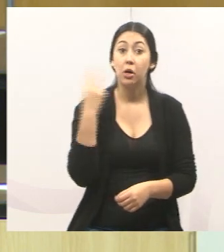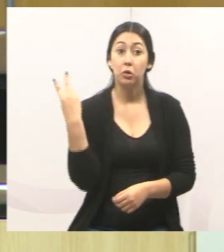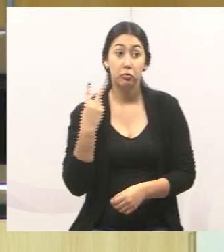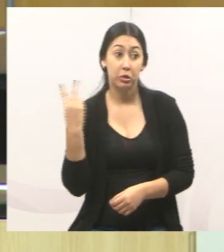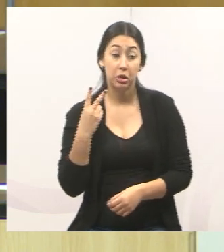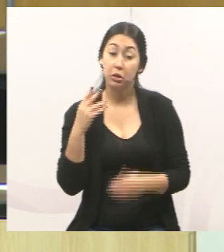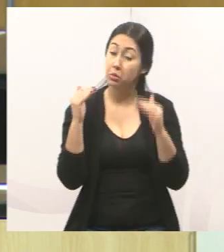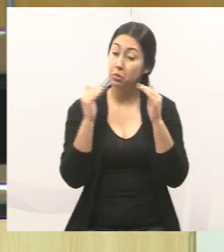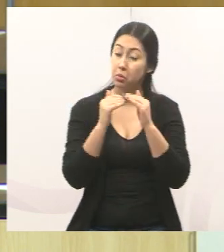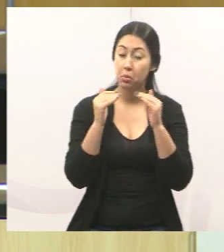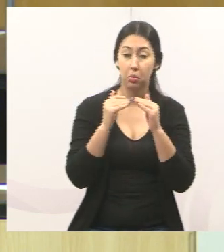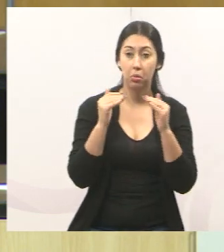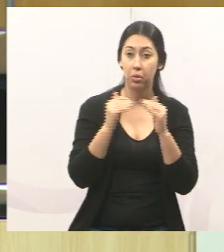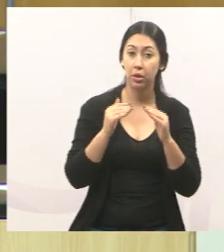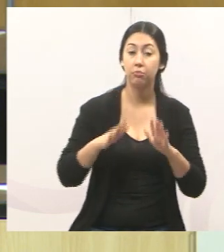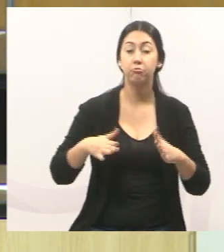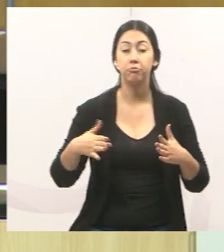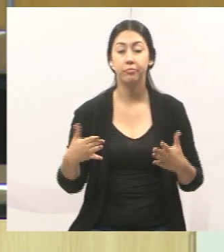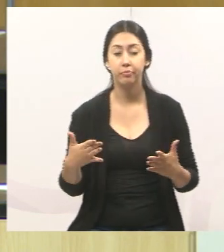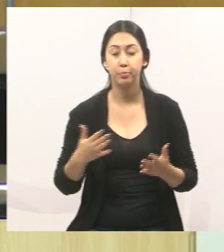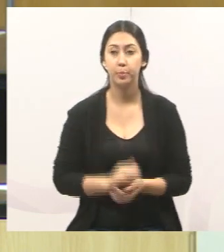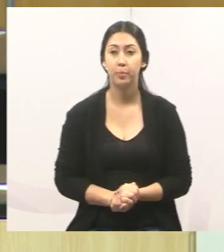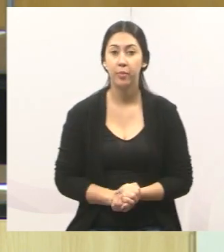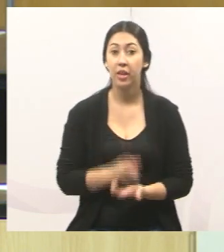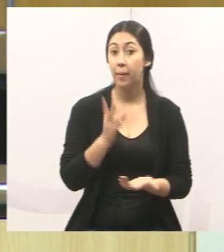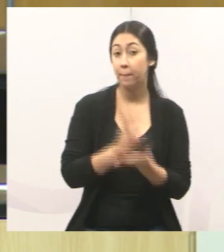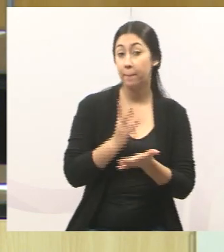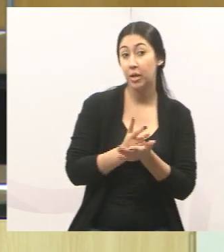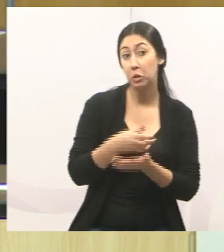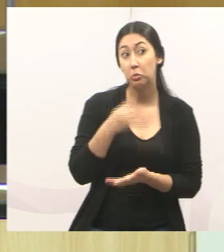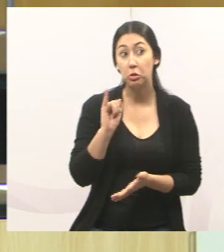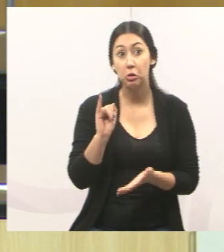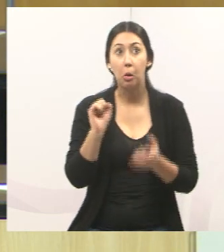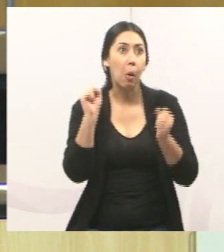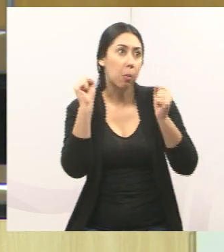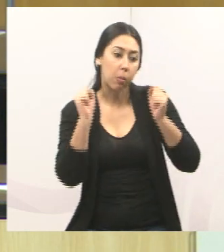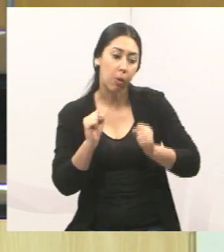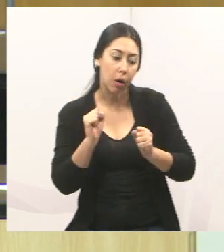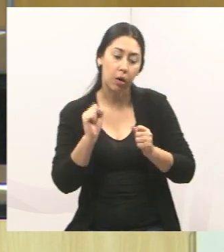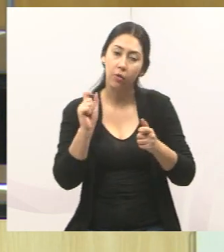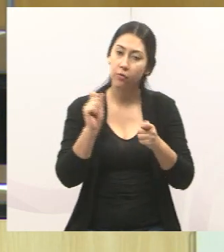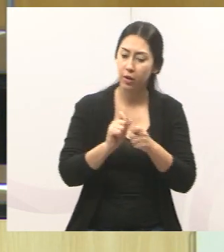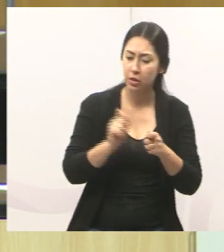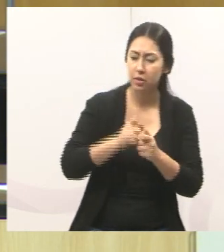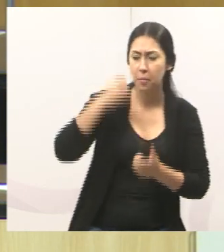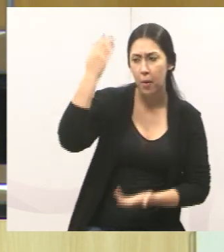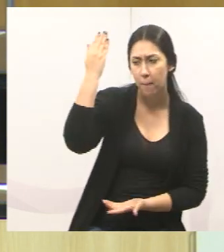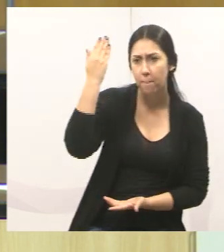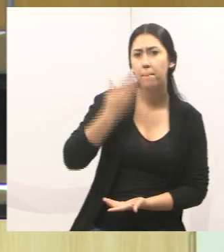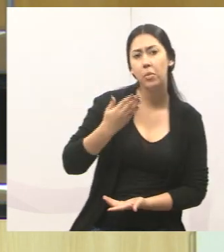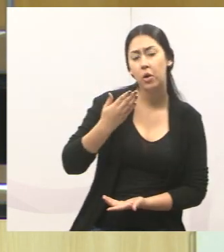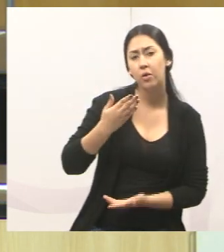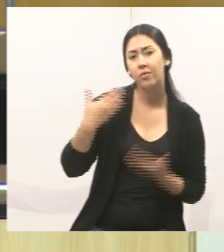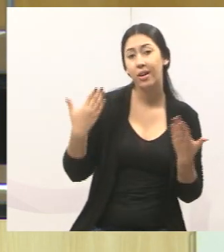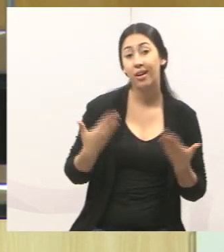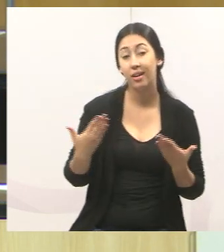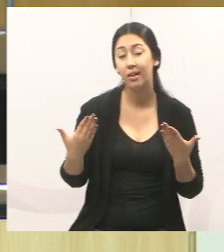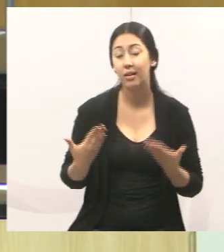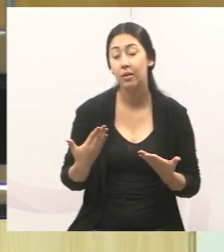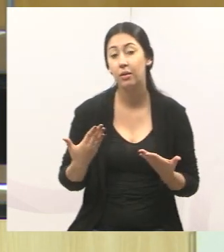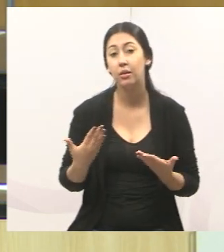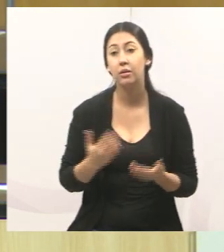Câmara Municipal. Por fim, ainda que fosse possível a realização da prova nesse estágio